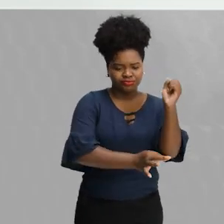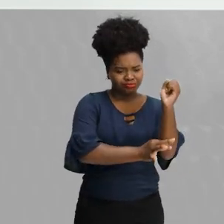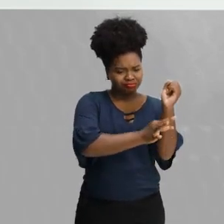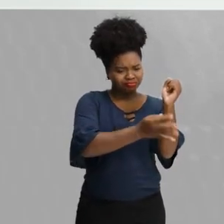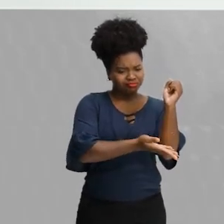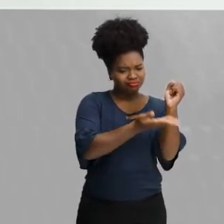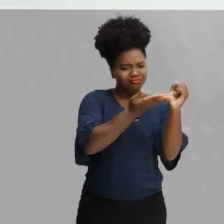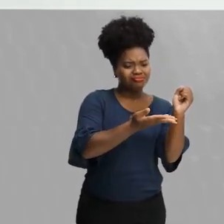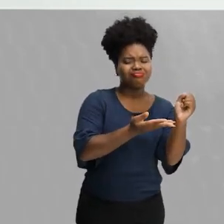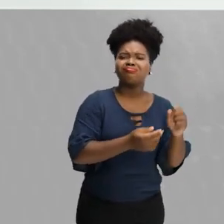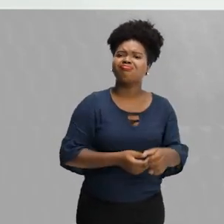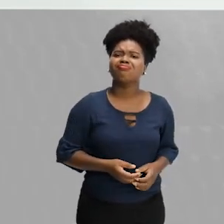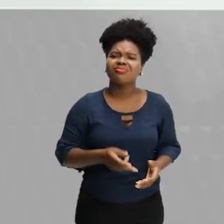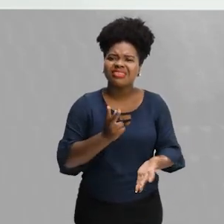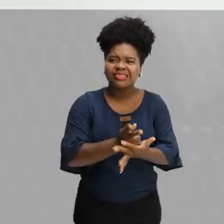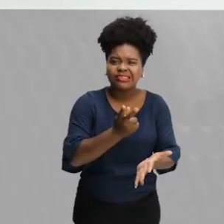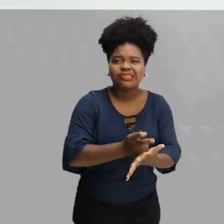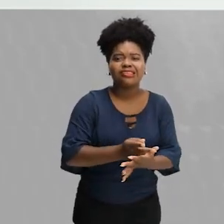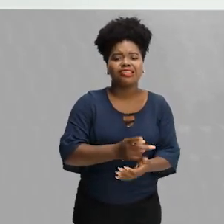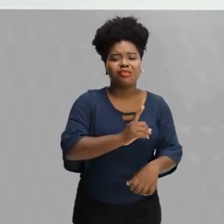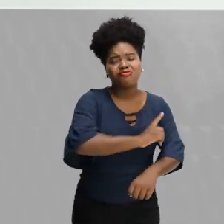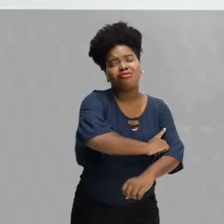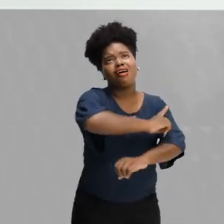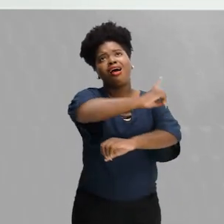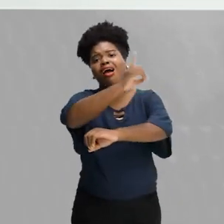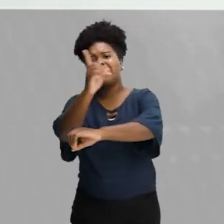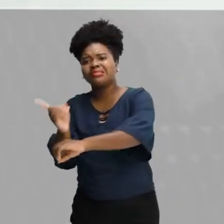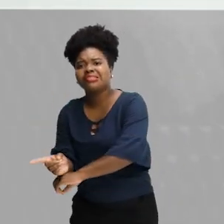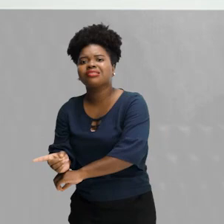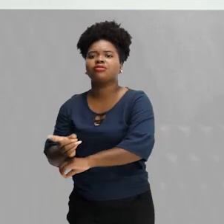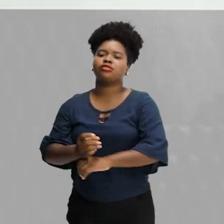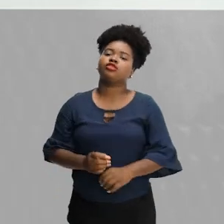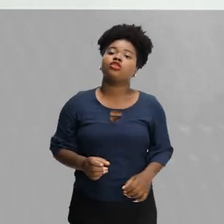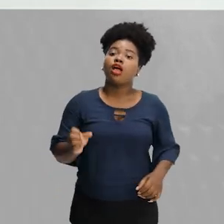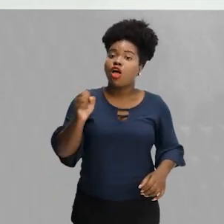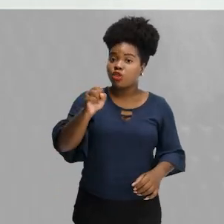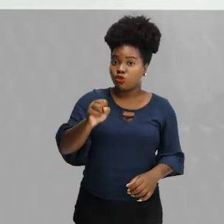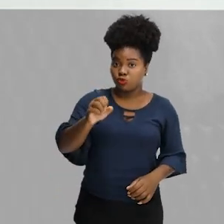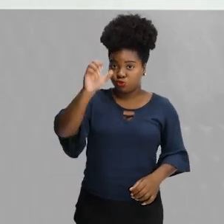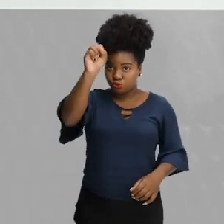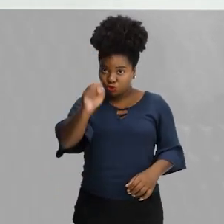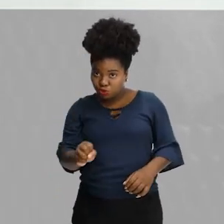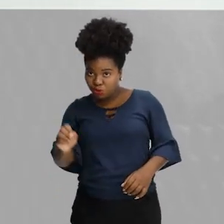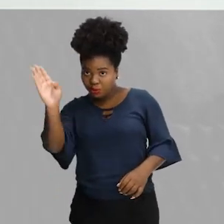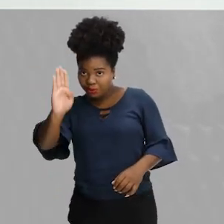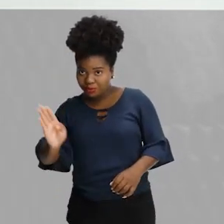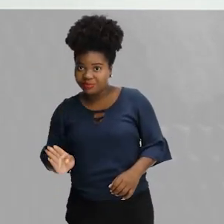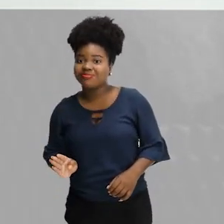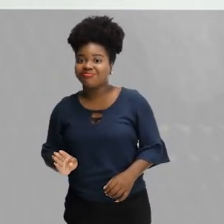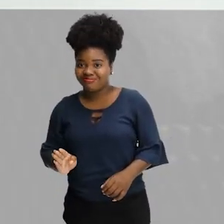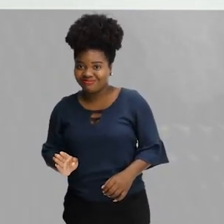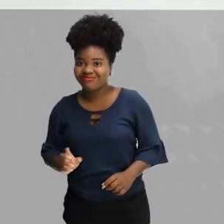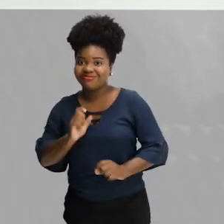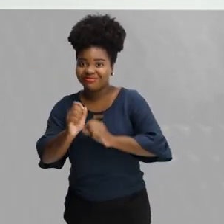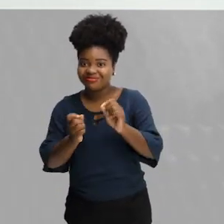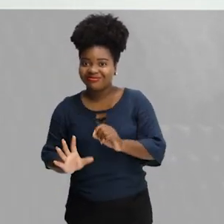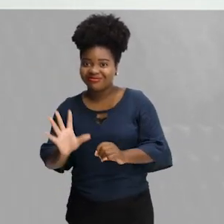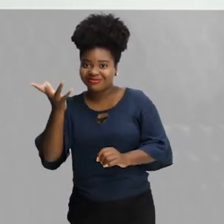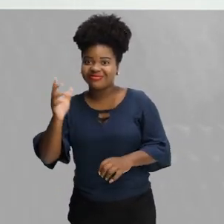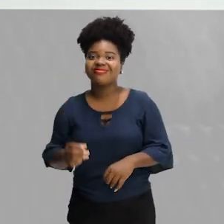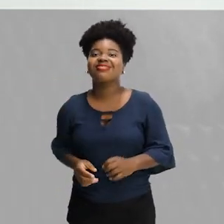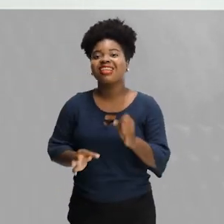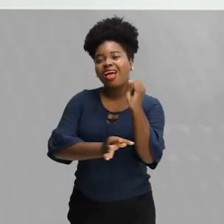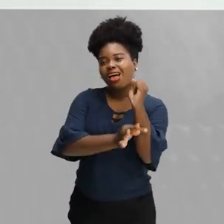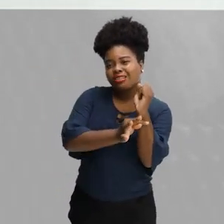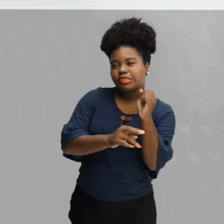temperaturas ao longo do ano inteiro, ao longo do dia inteiro, lá no sul do Brasil, nesse exato momento que você está assistindo essa aula, a temperatura gira